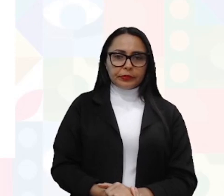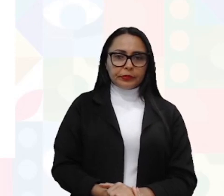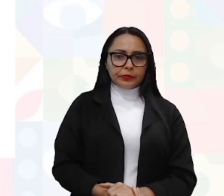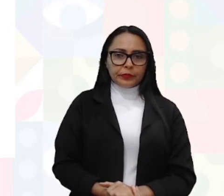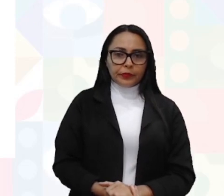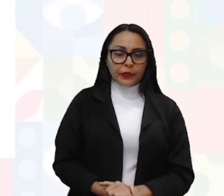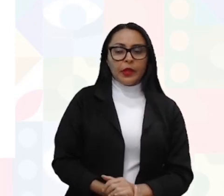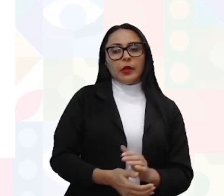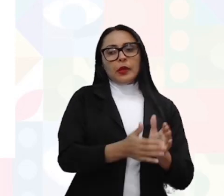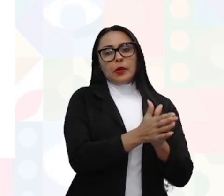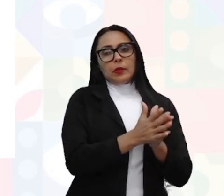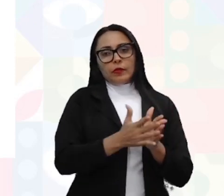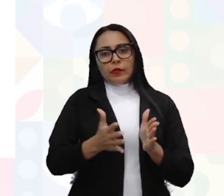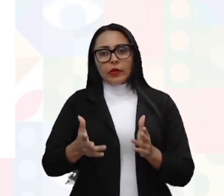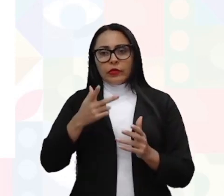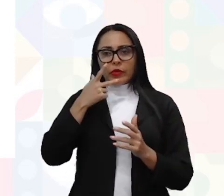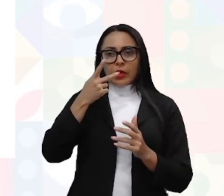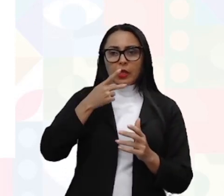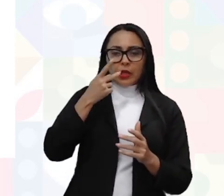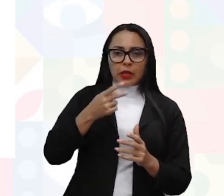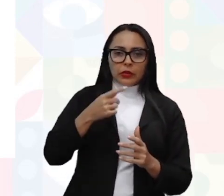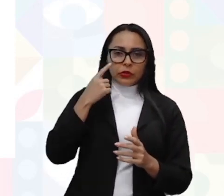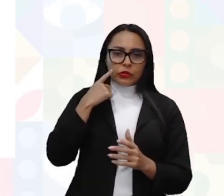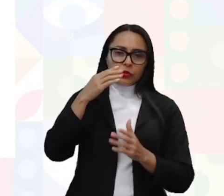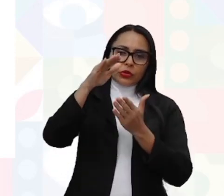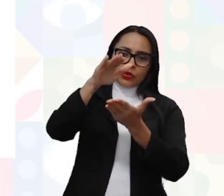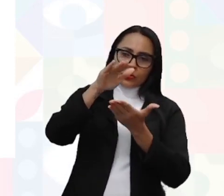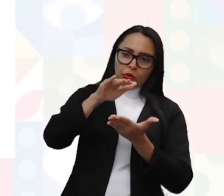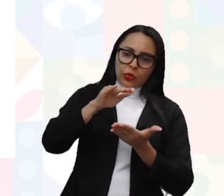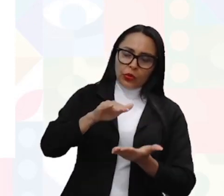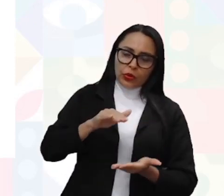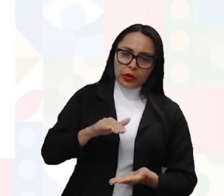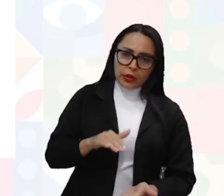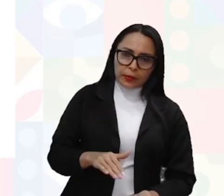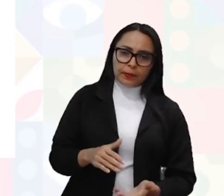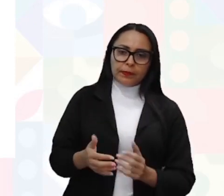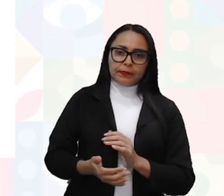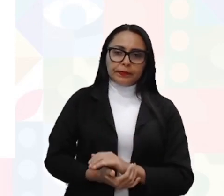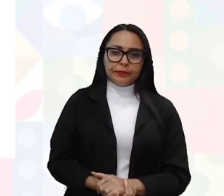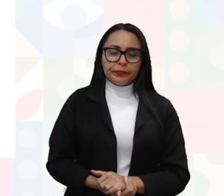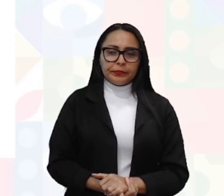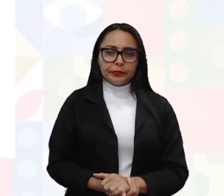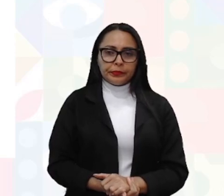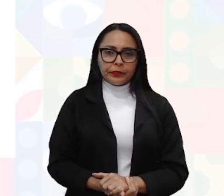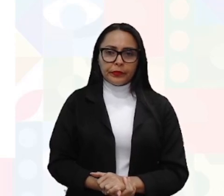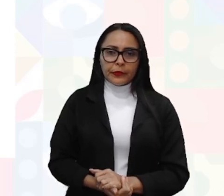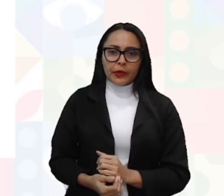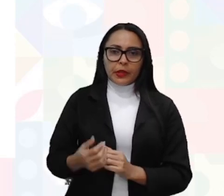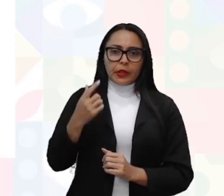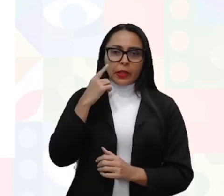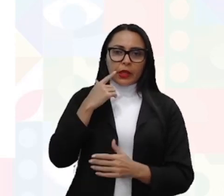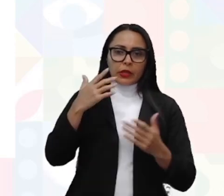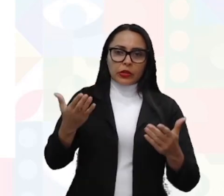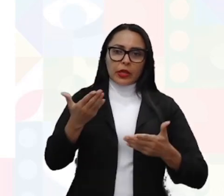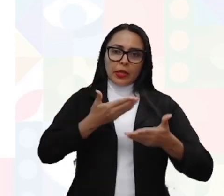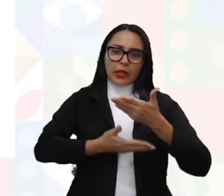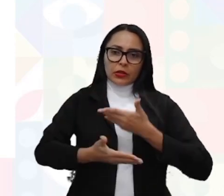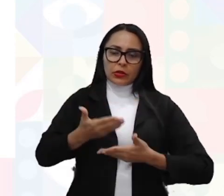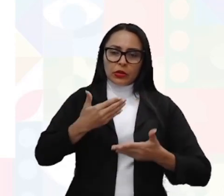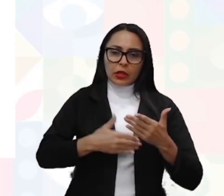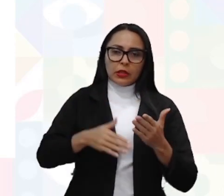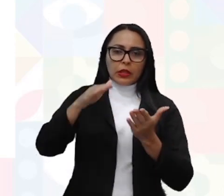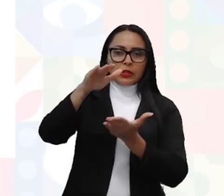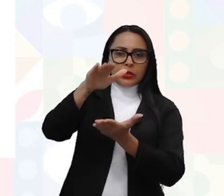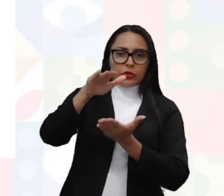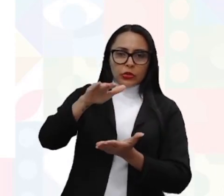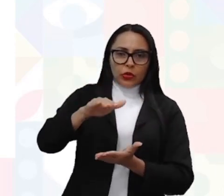Passando o transporte, vamos falar um pouco sobre os estoques, né? O papel do estoque na cadeia de suprimentos. As decisões relacionadas aos estoques, elas